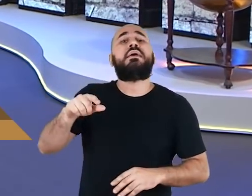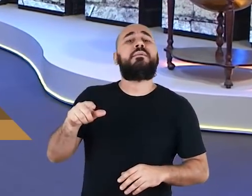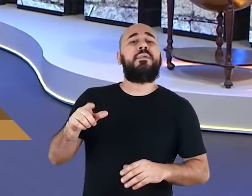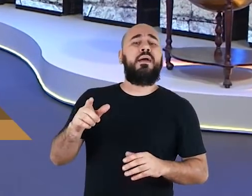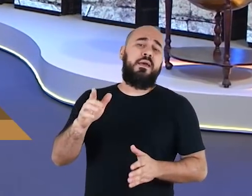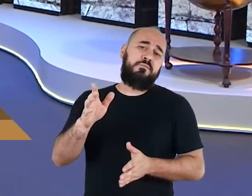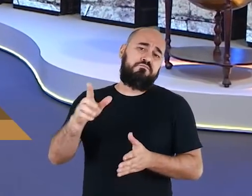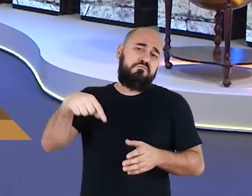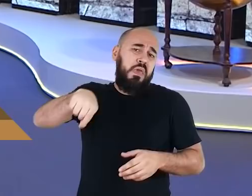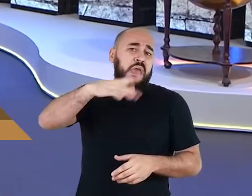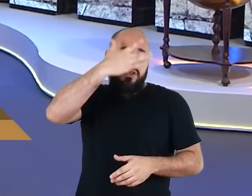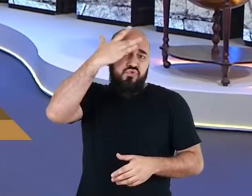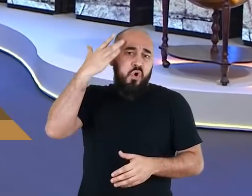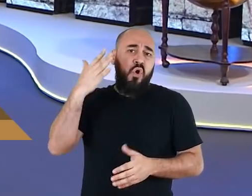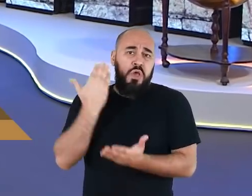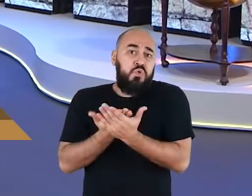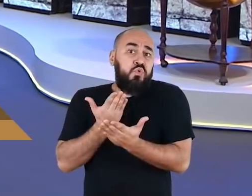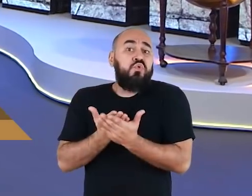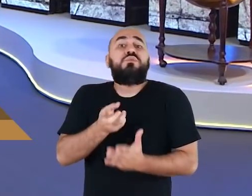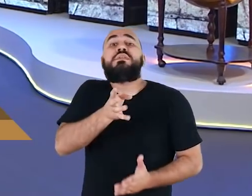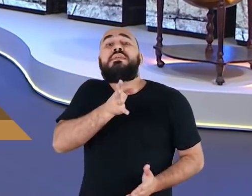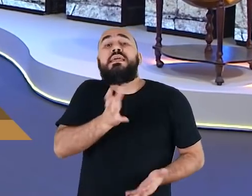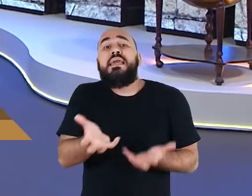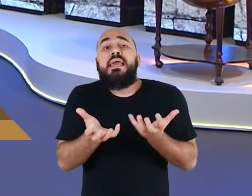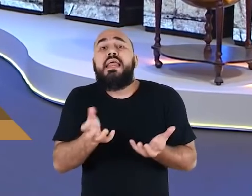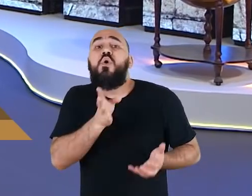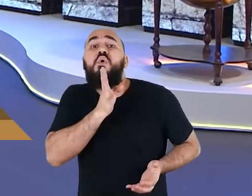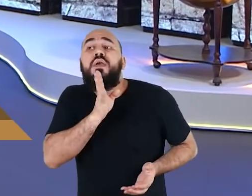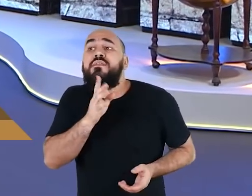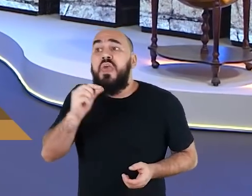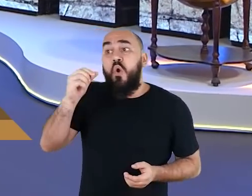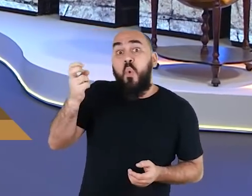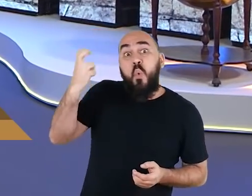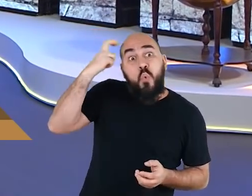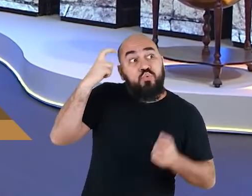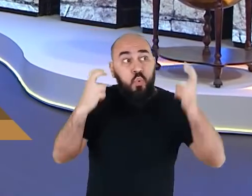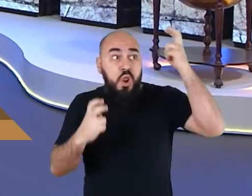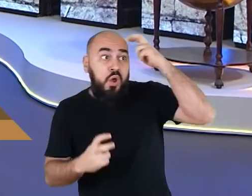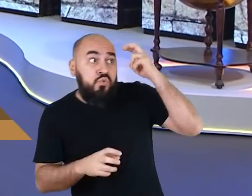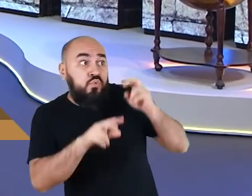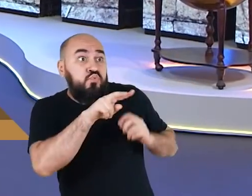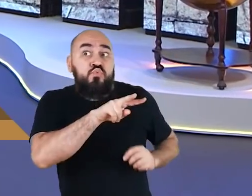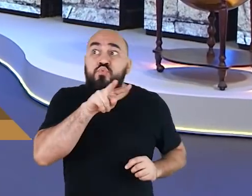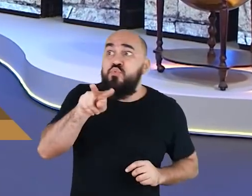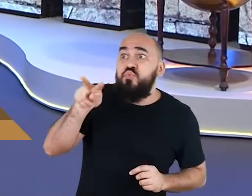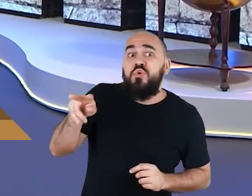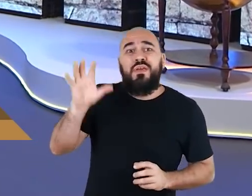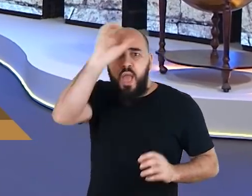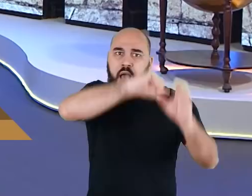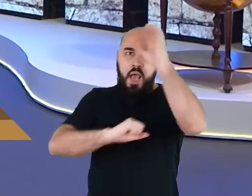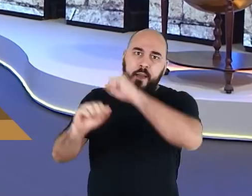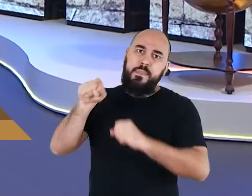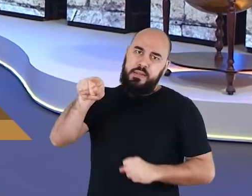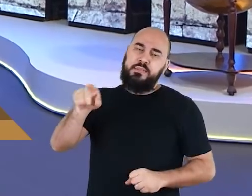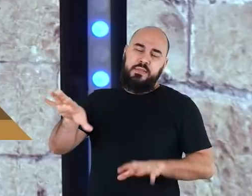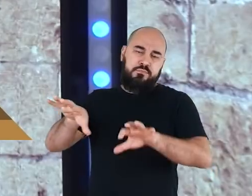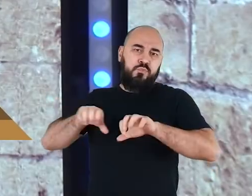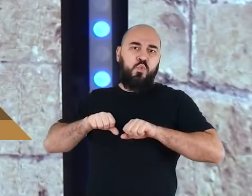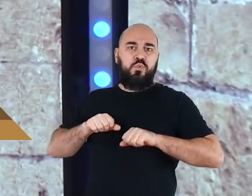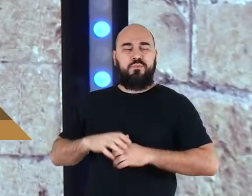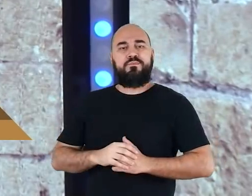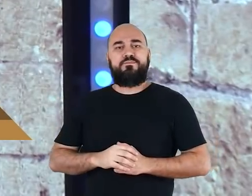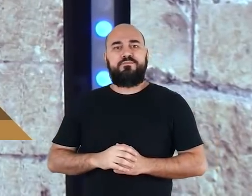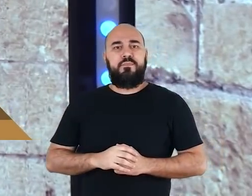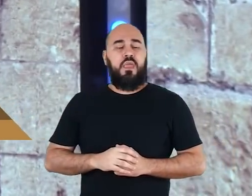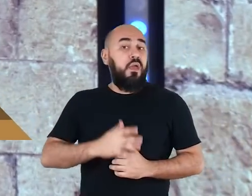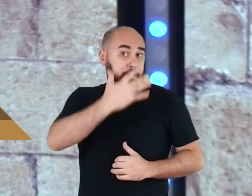por estudiosos que desejavam conhecer melhor a cultura de outros povos e aprender com elas. Foram